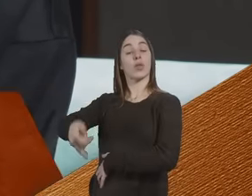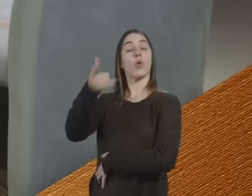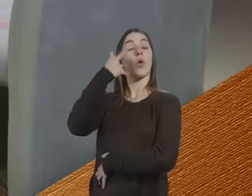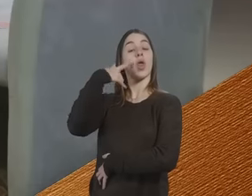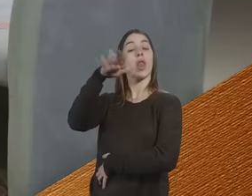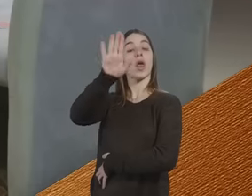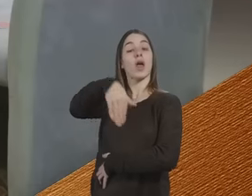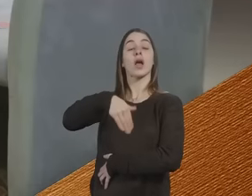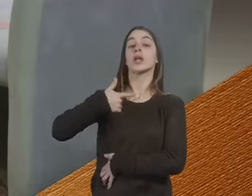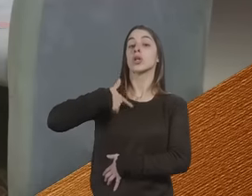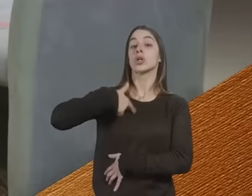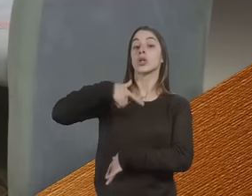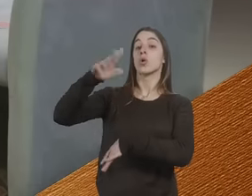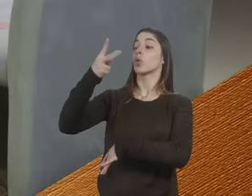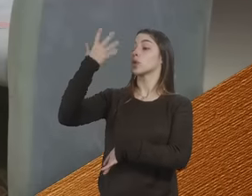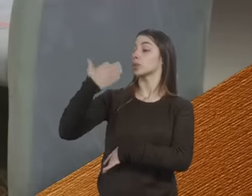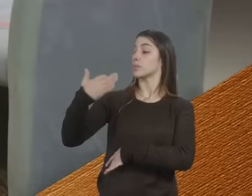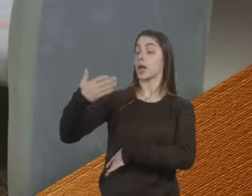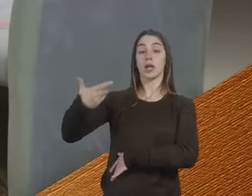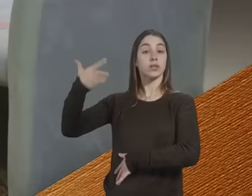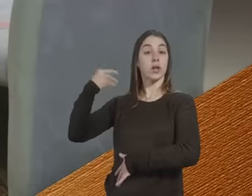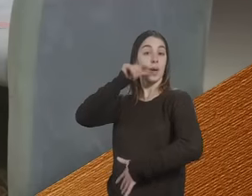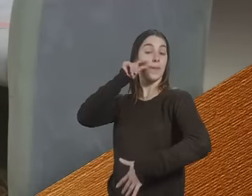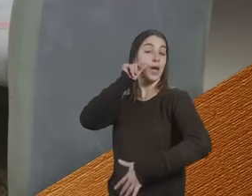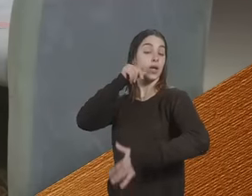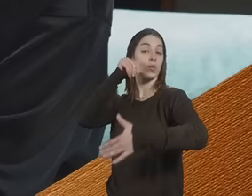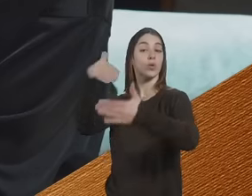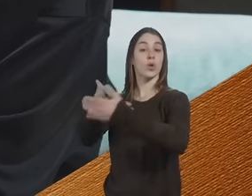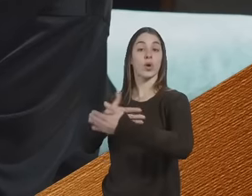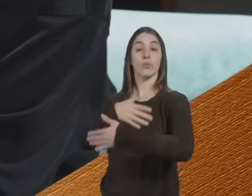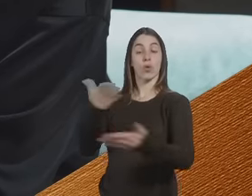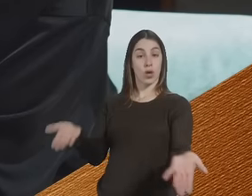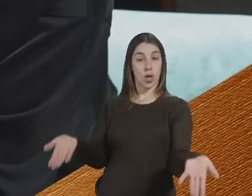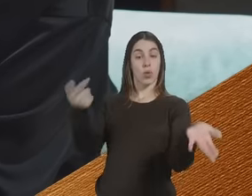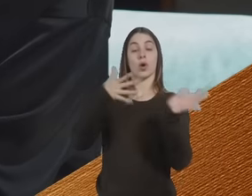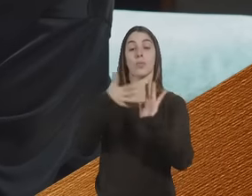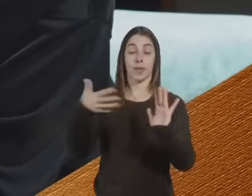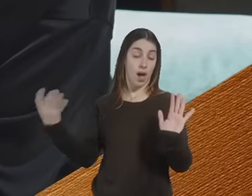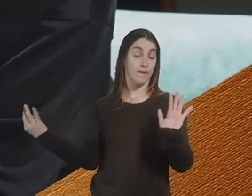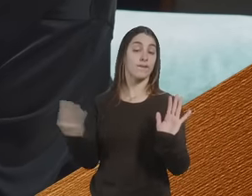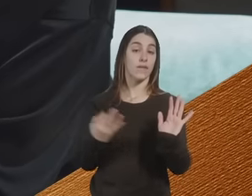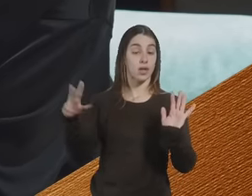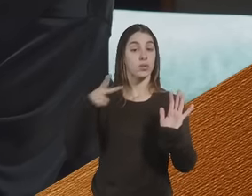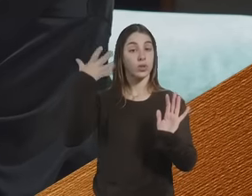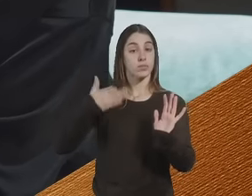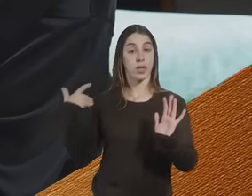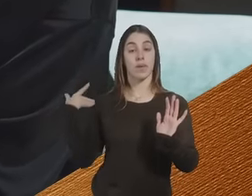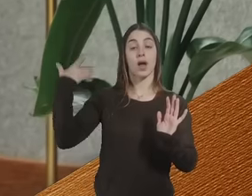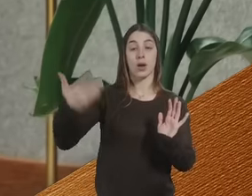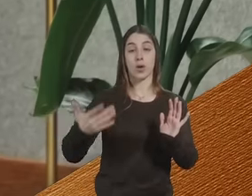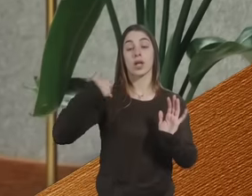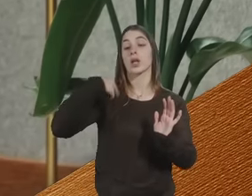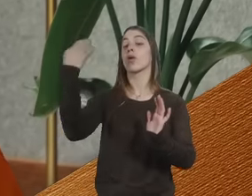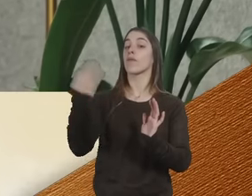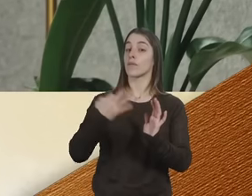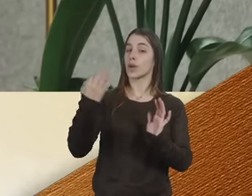menina, fiquei viúva há cerca de 2 semanas e confesso que tem sido complicado lidar. Tão complicado que mesmo eu sendo